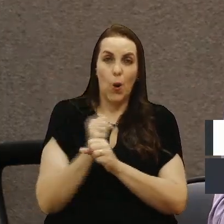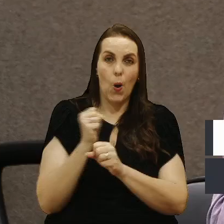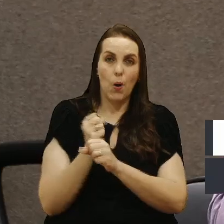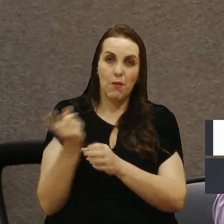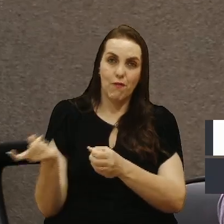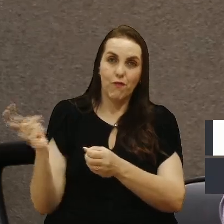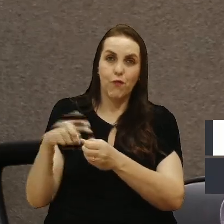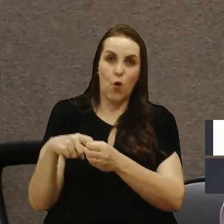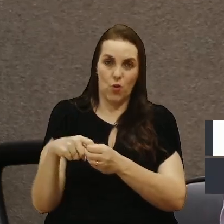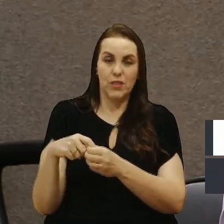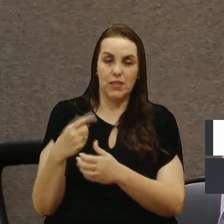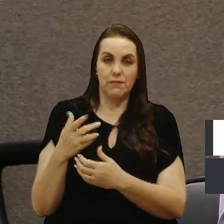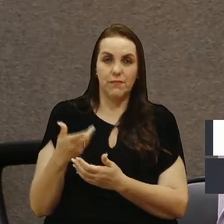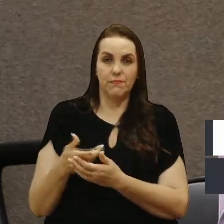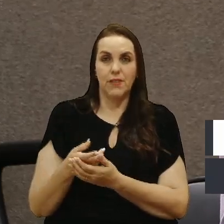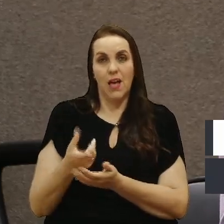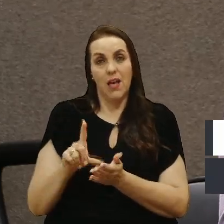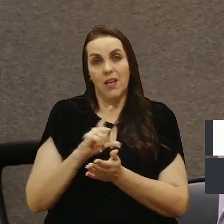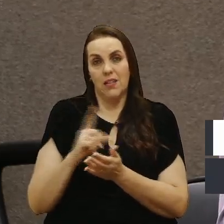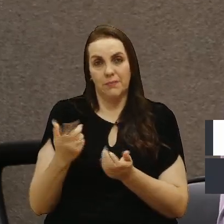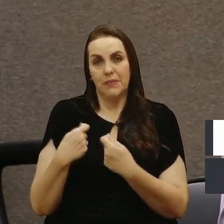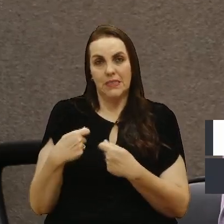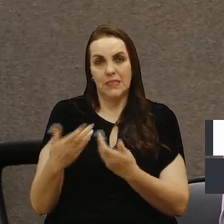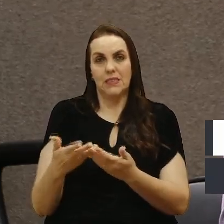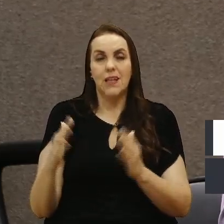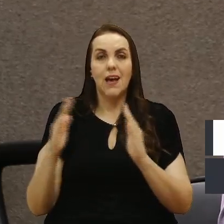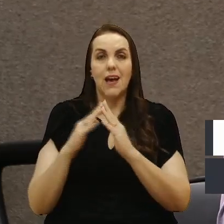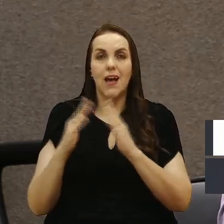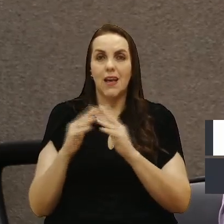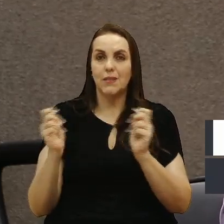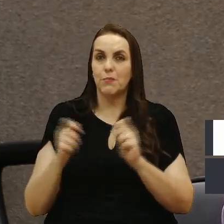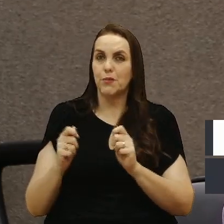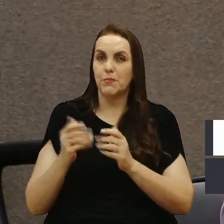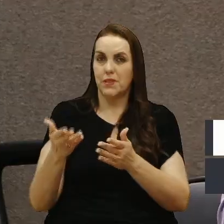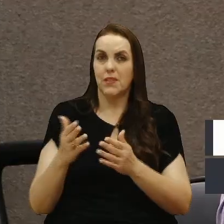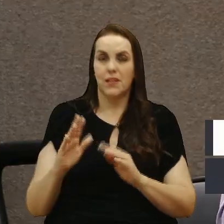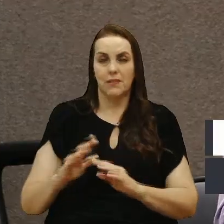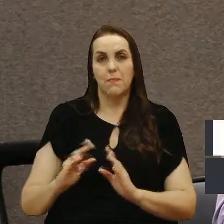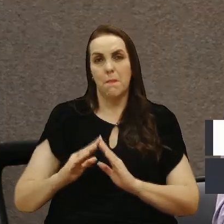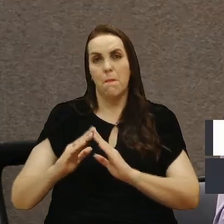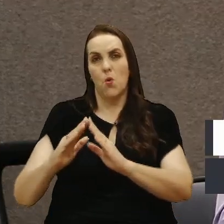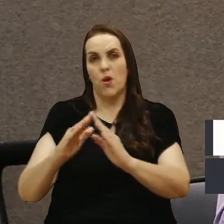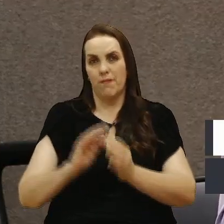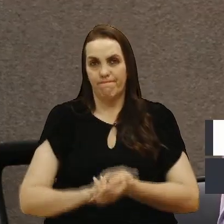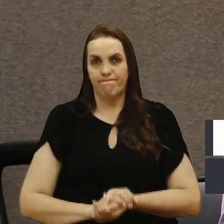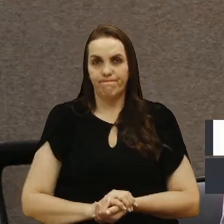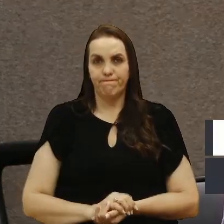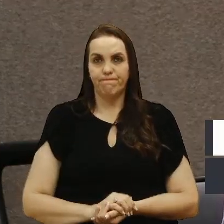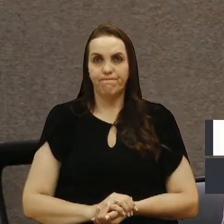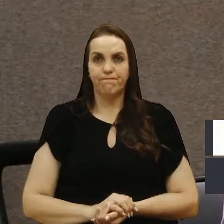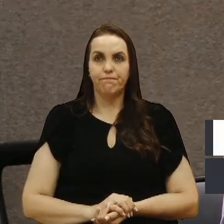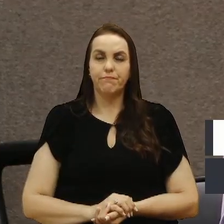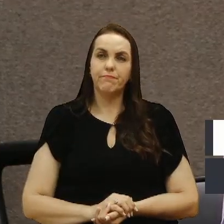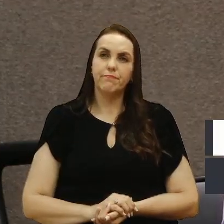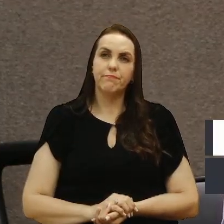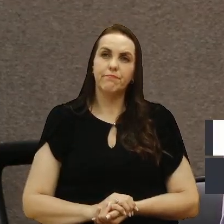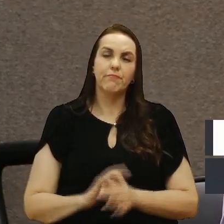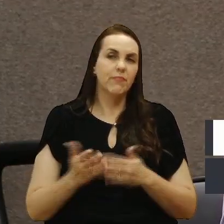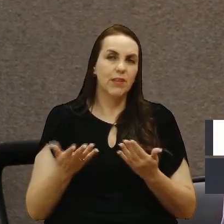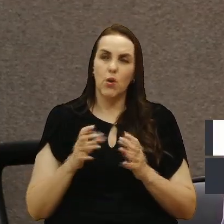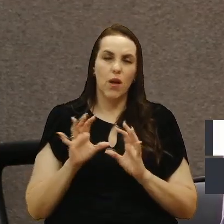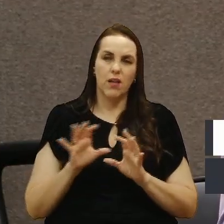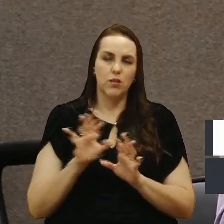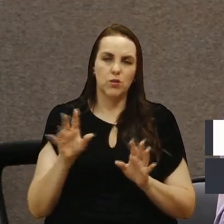antes e essas famílias tenham as suas casas para poder morar. Então, era isso,